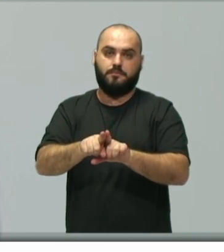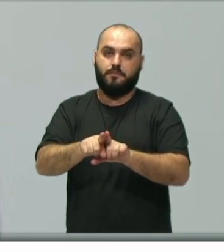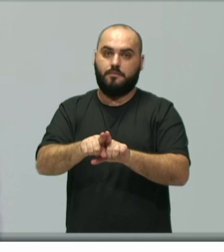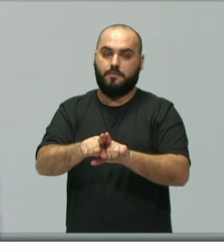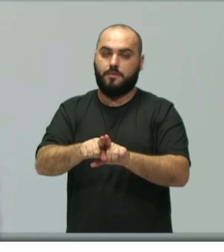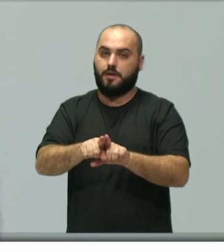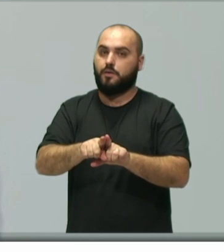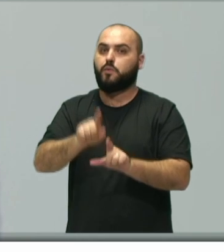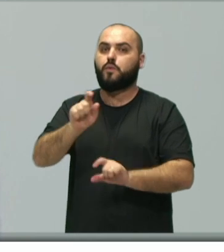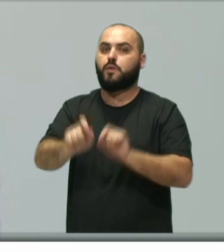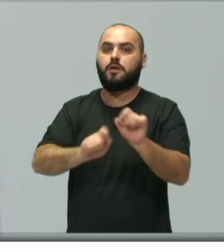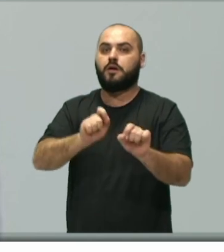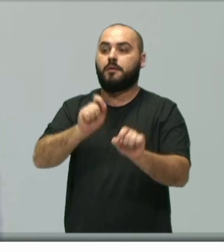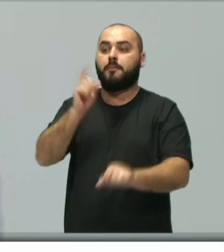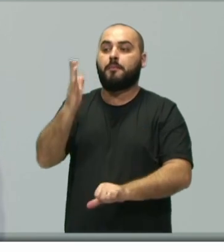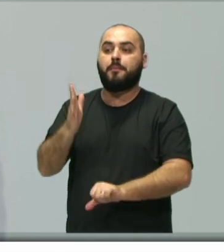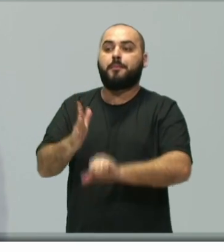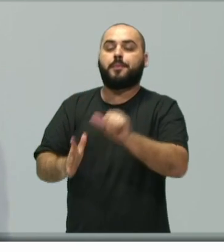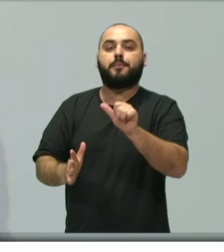nesse momento ele traga